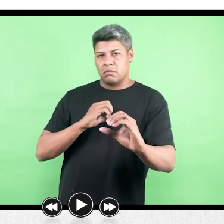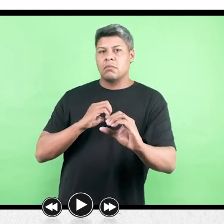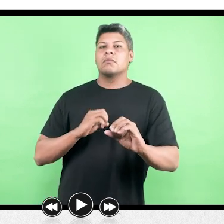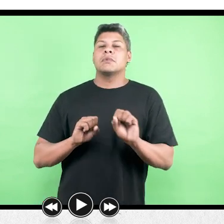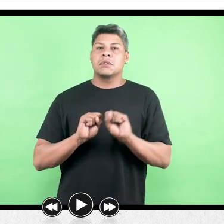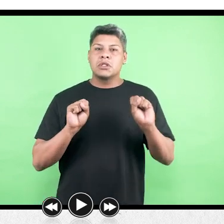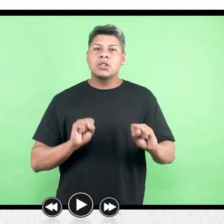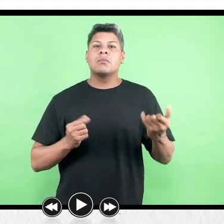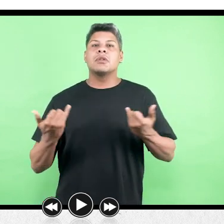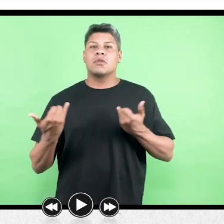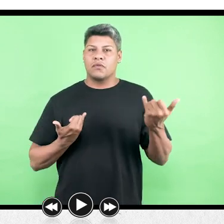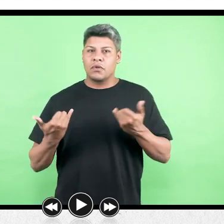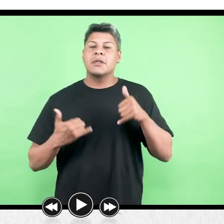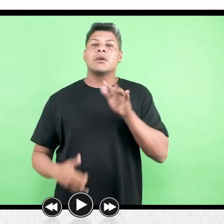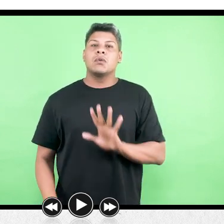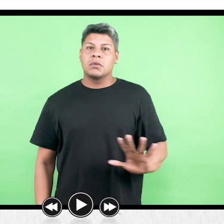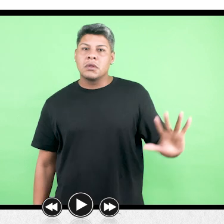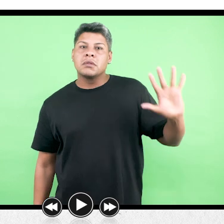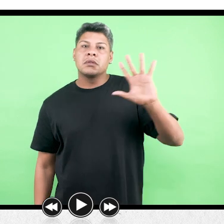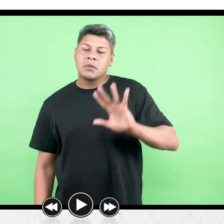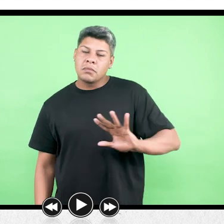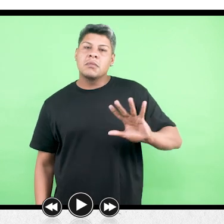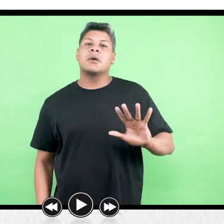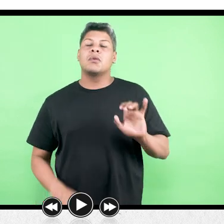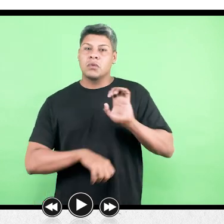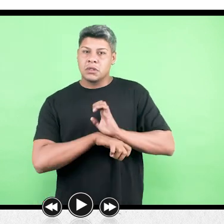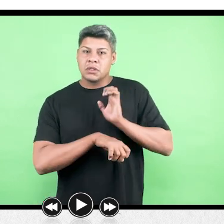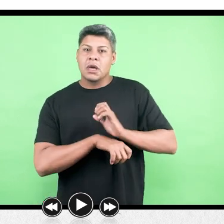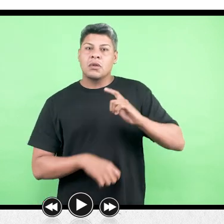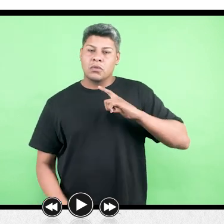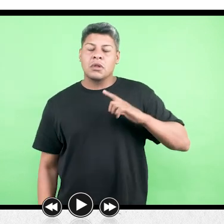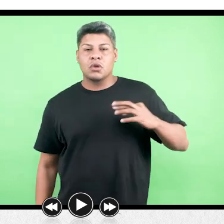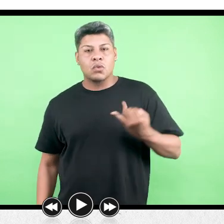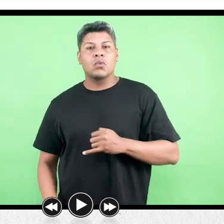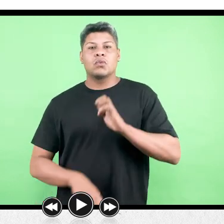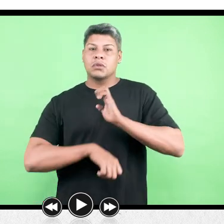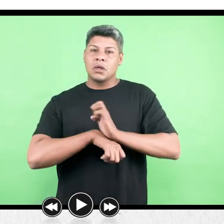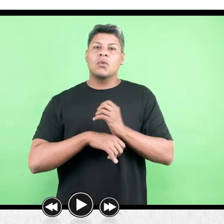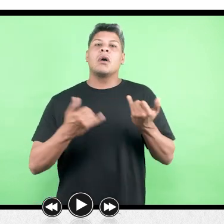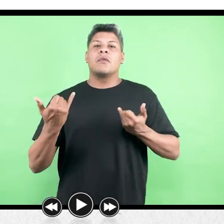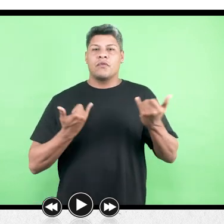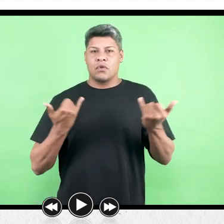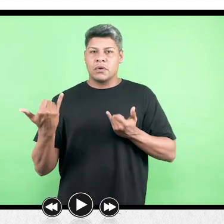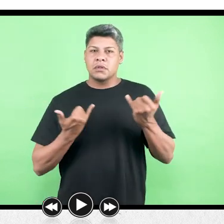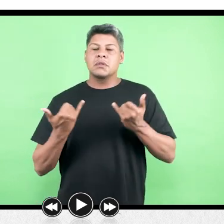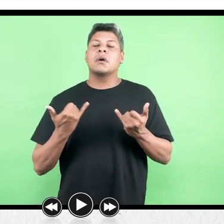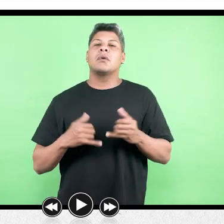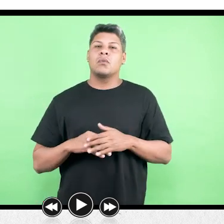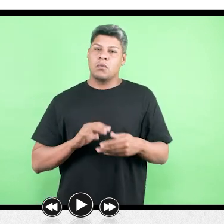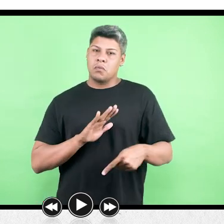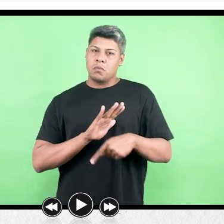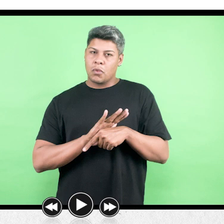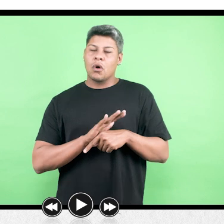do Sistema de Informação Nacional, e quando os estados têm seus sistemas estaduais de informação, são os órgãos